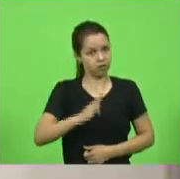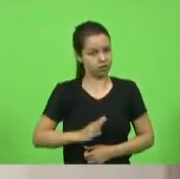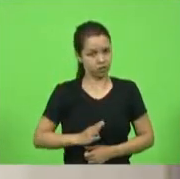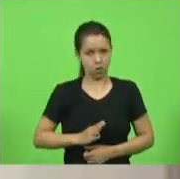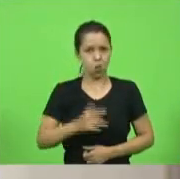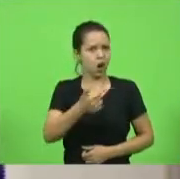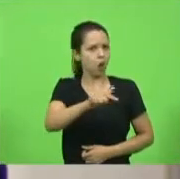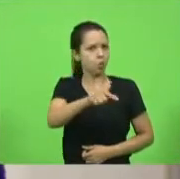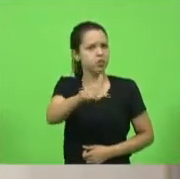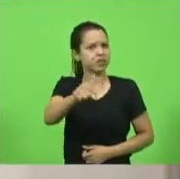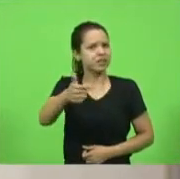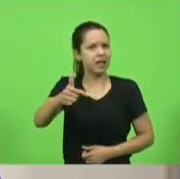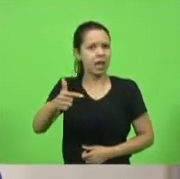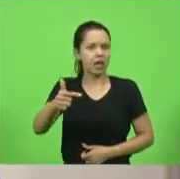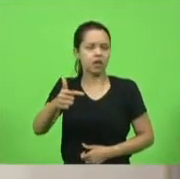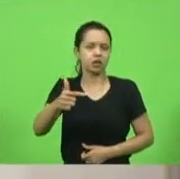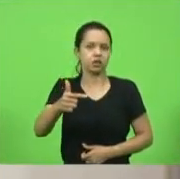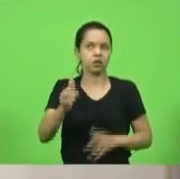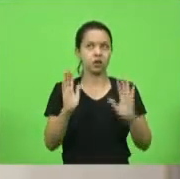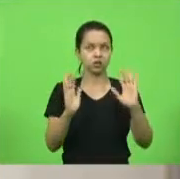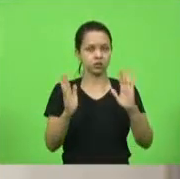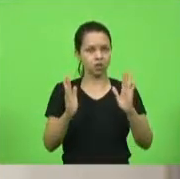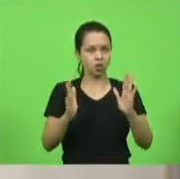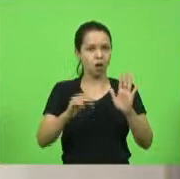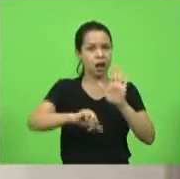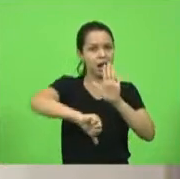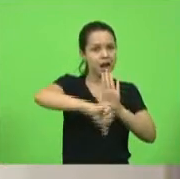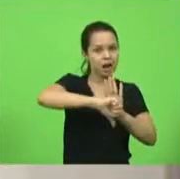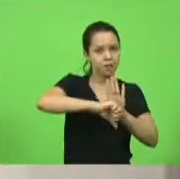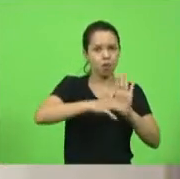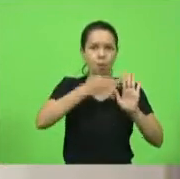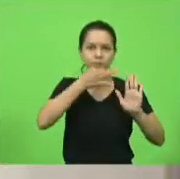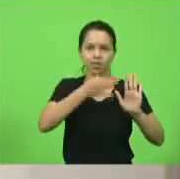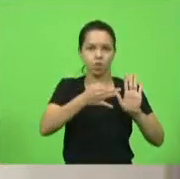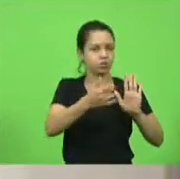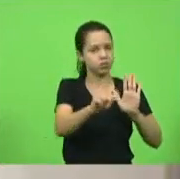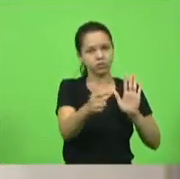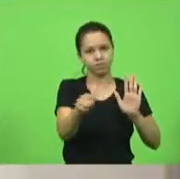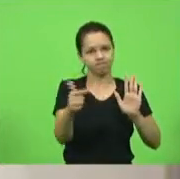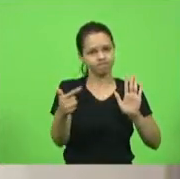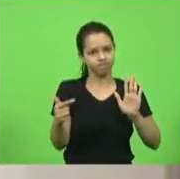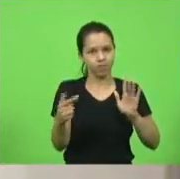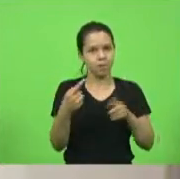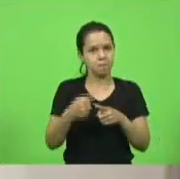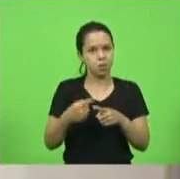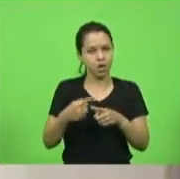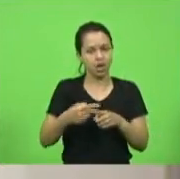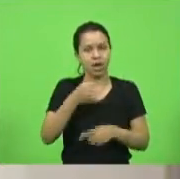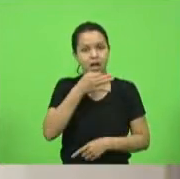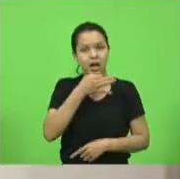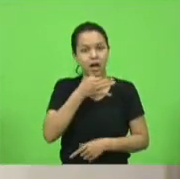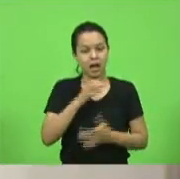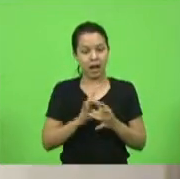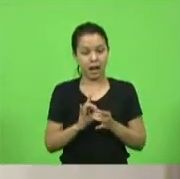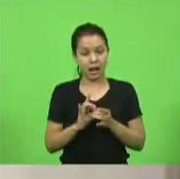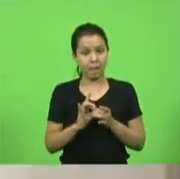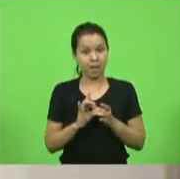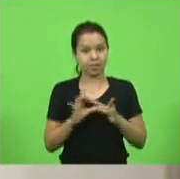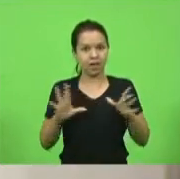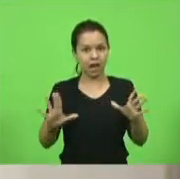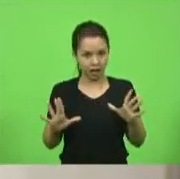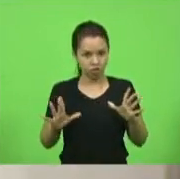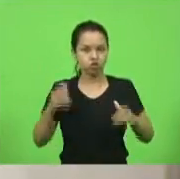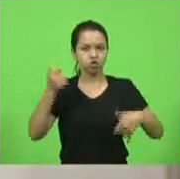crime, graças a Deus, de opinião. Porque a liberdade de expressão é assegurada